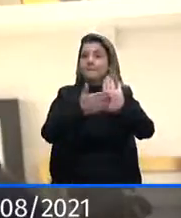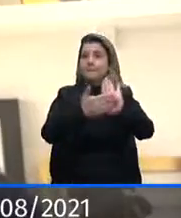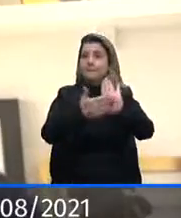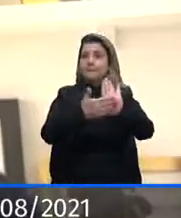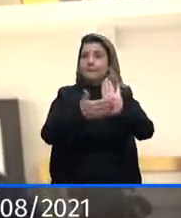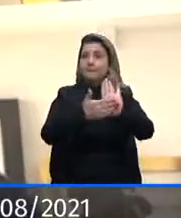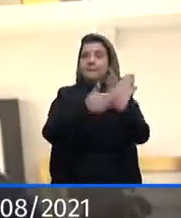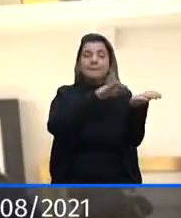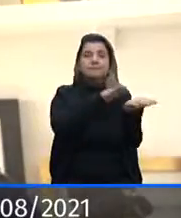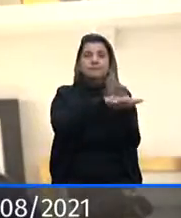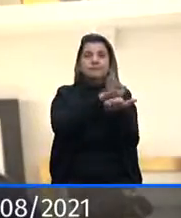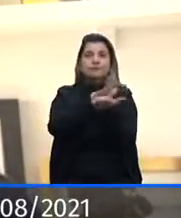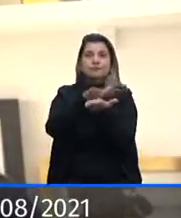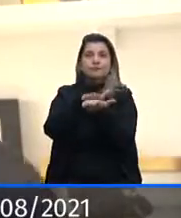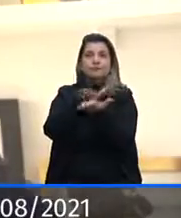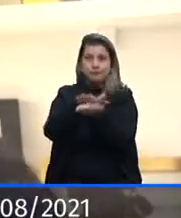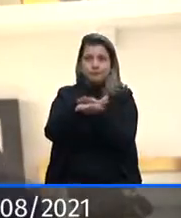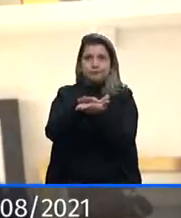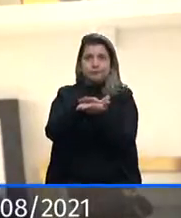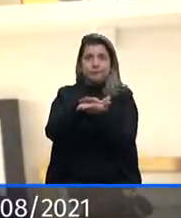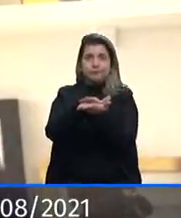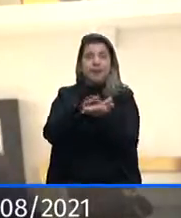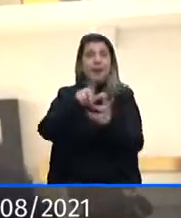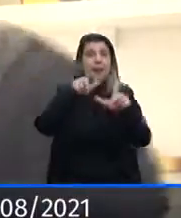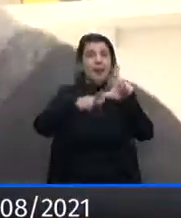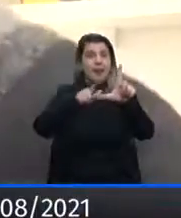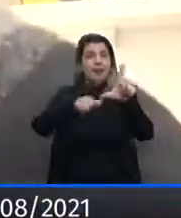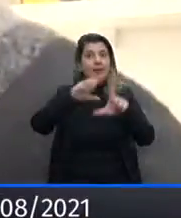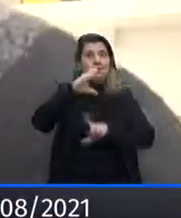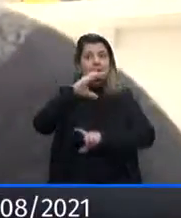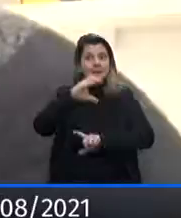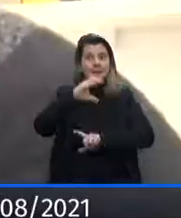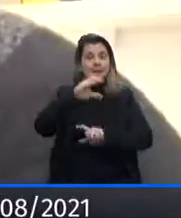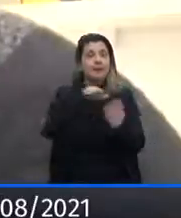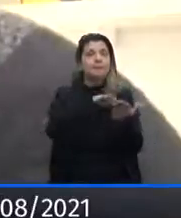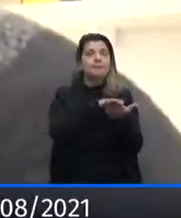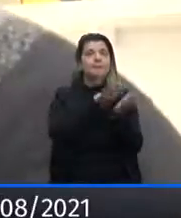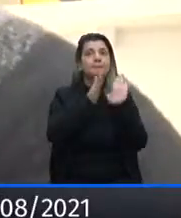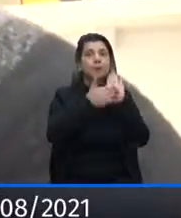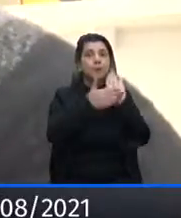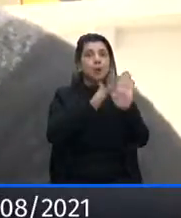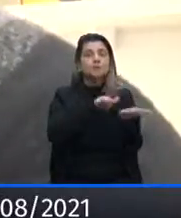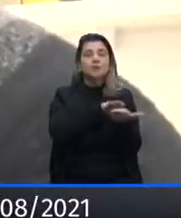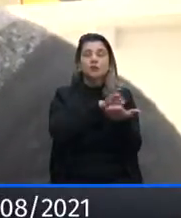Proposições distribuídas. Letra C, proposições distribuídas.